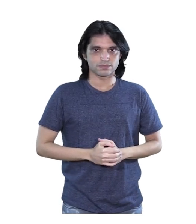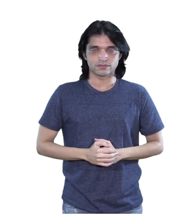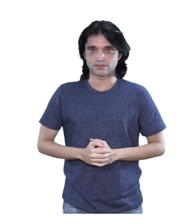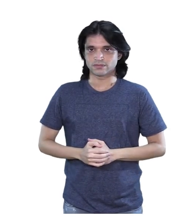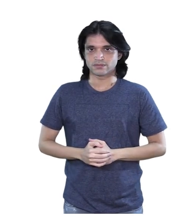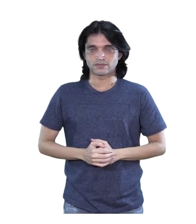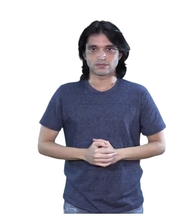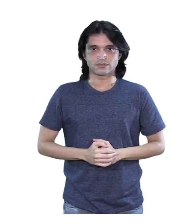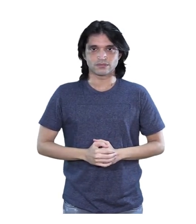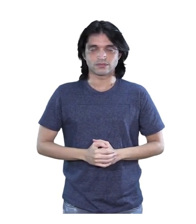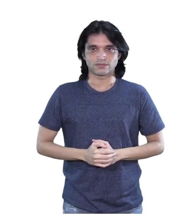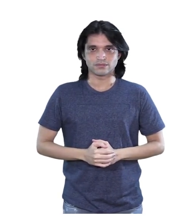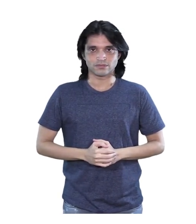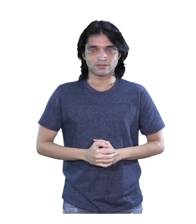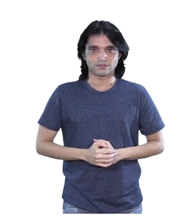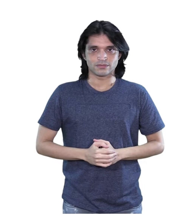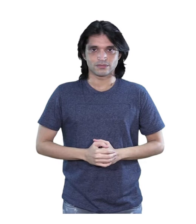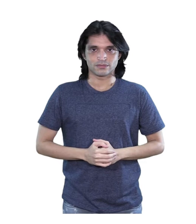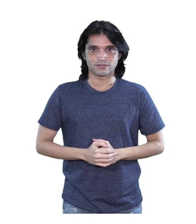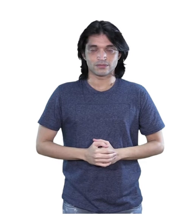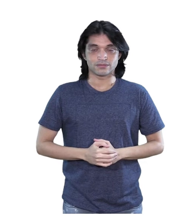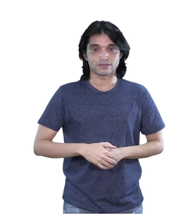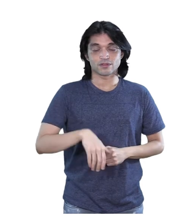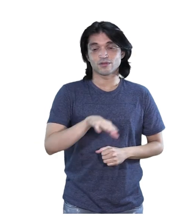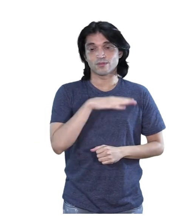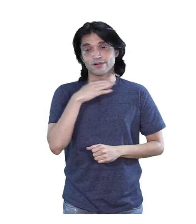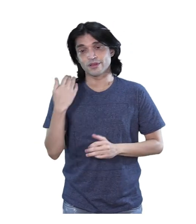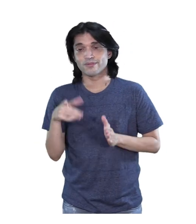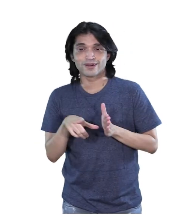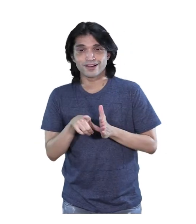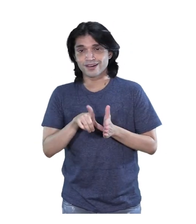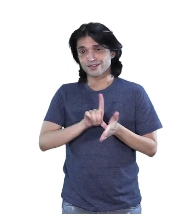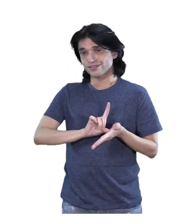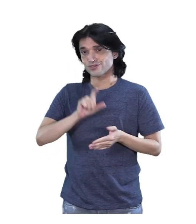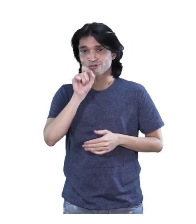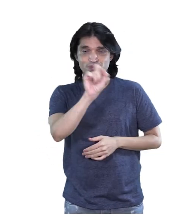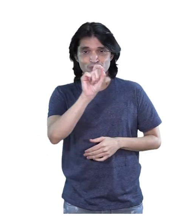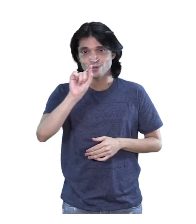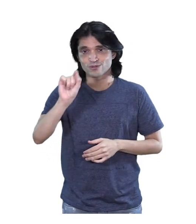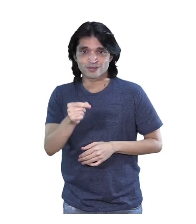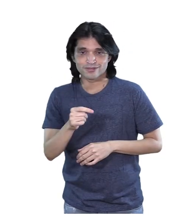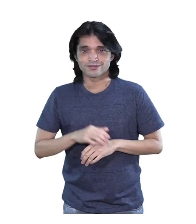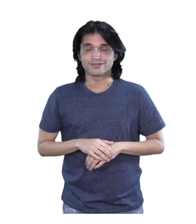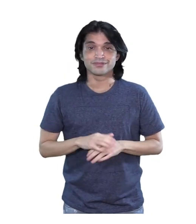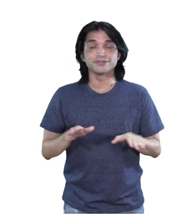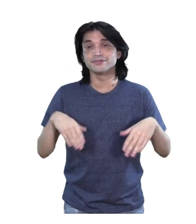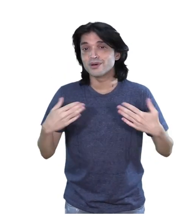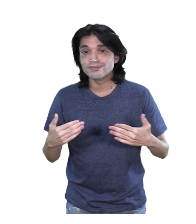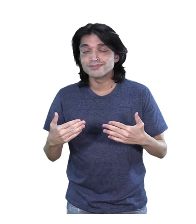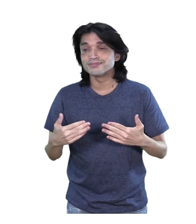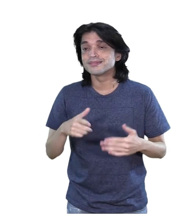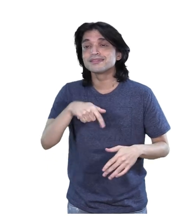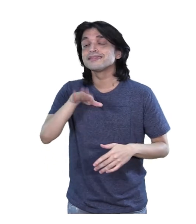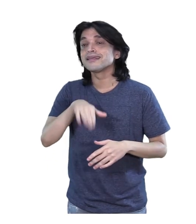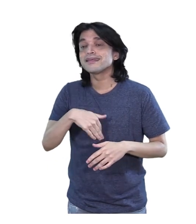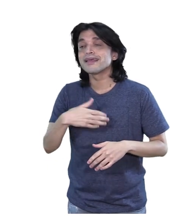morreu antes de fazer a pontuação. Afinal, a quem ele deixou a fortuna? Eram 4 concorrentes, a irmã, o